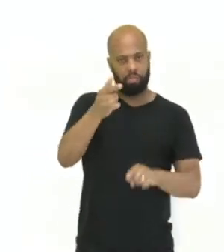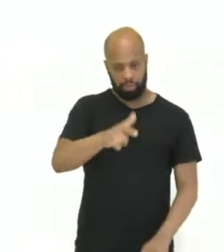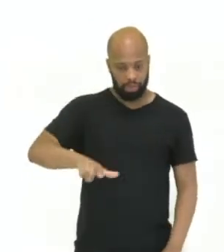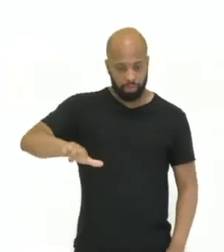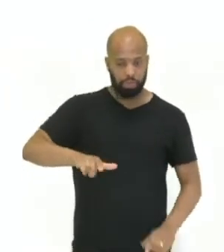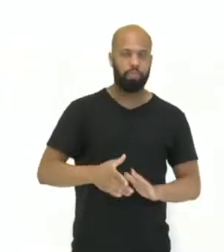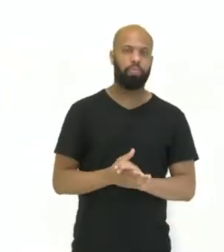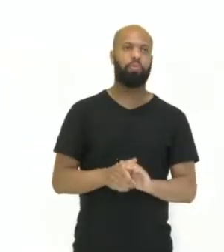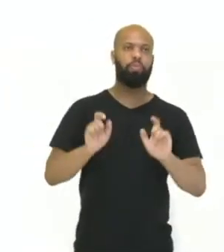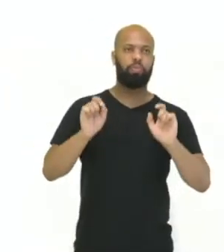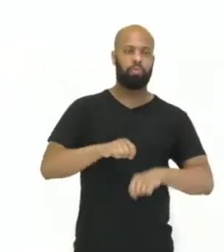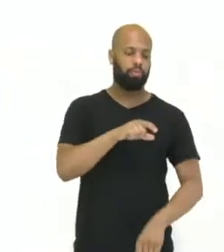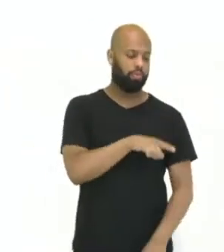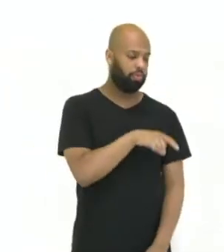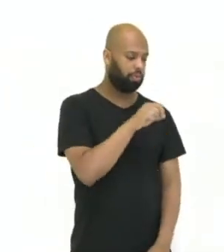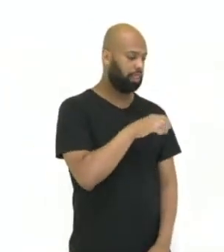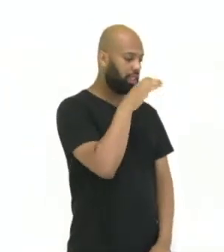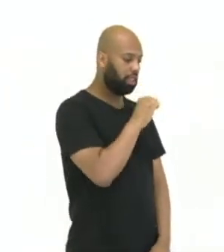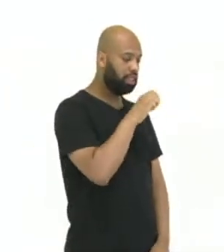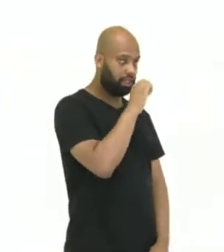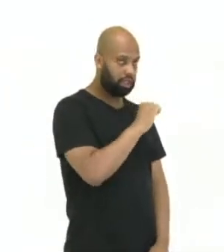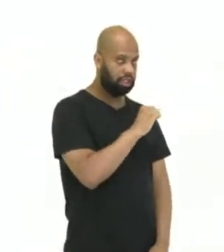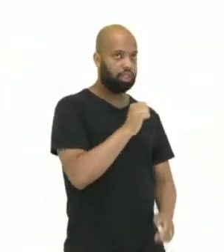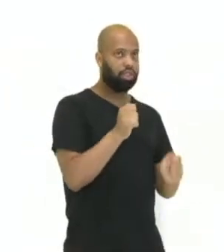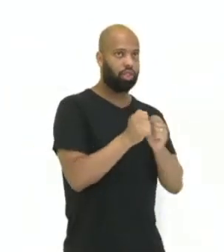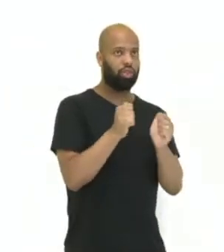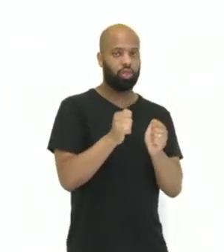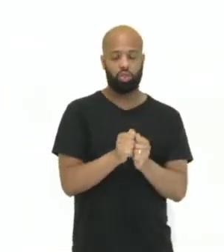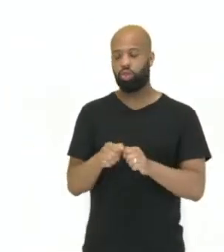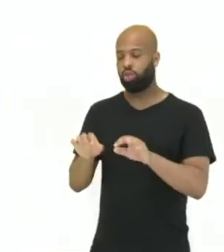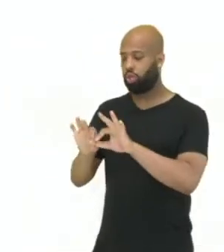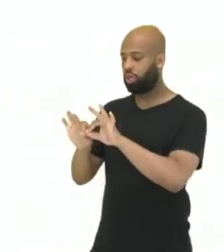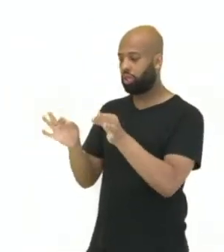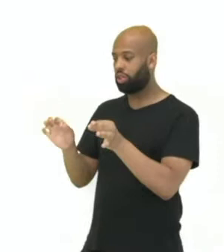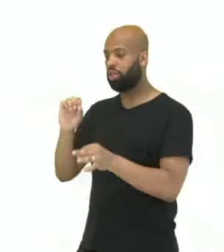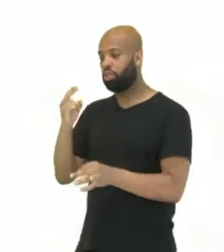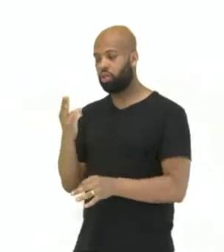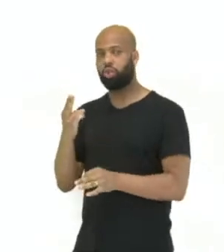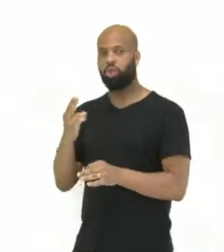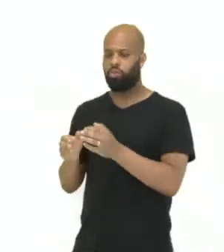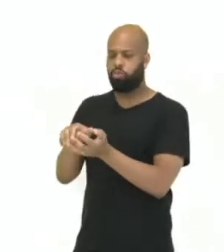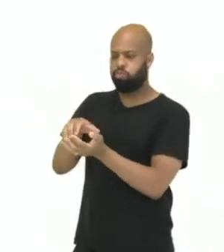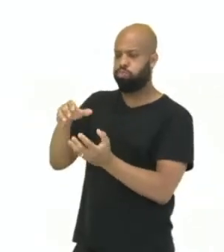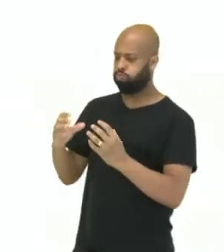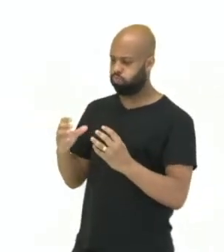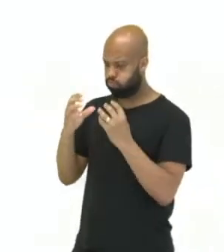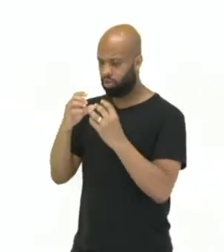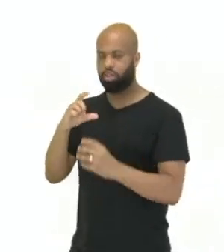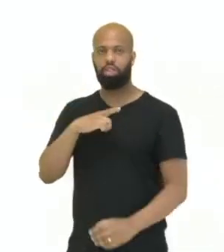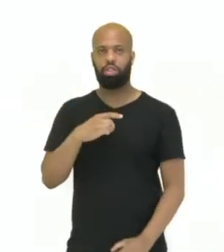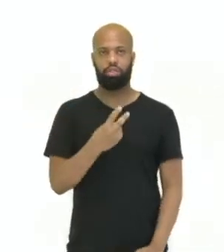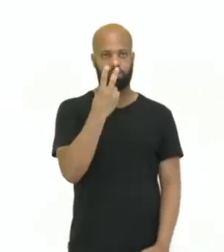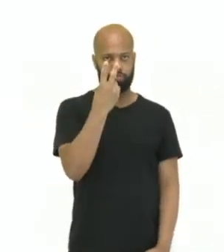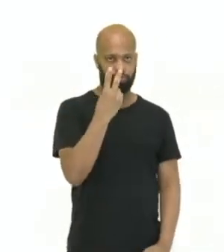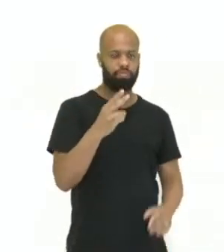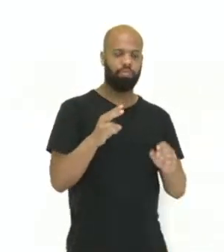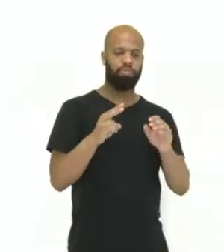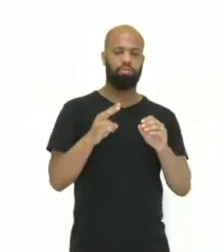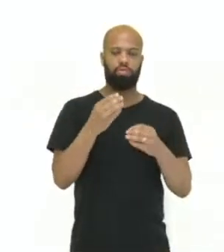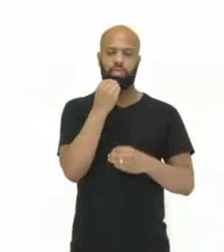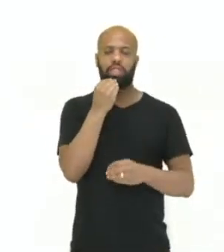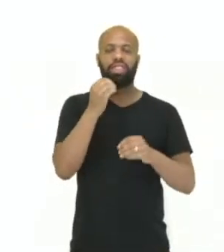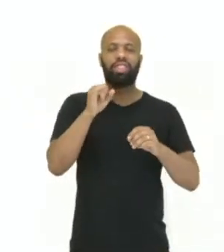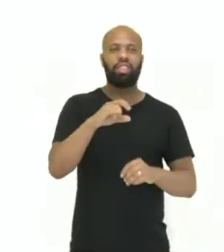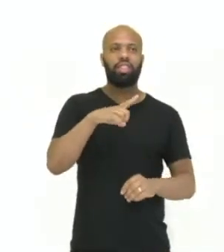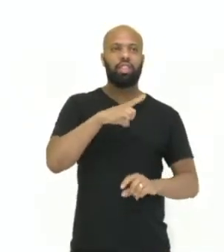podem escolher laranja ou sanduíche simples ou completo. Então eu tenho 2 possibilidades. Se elas escolherem